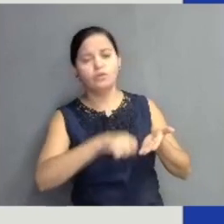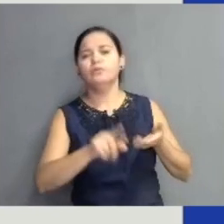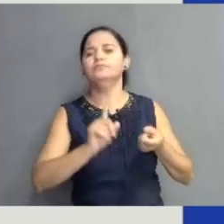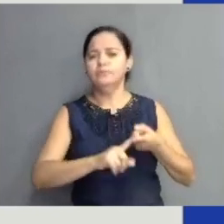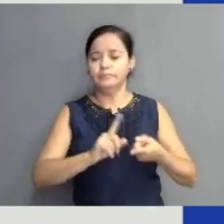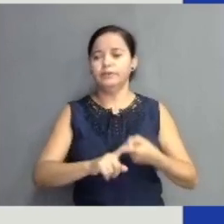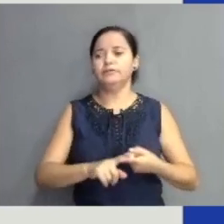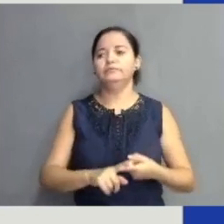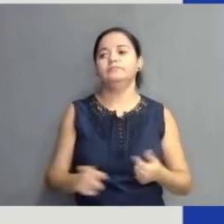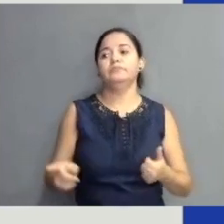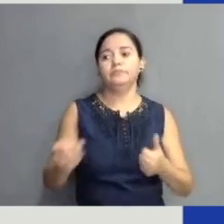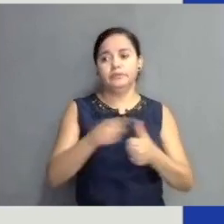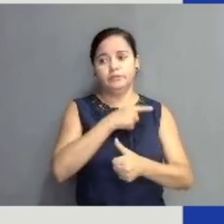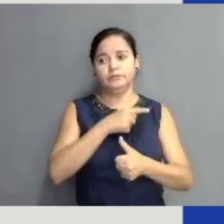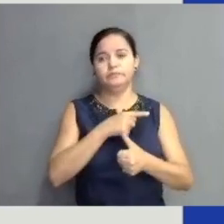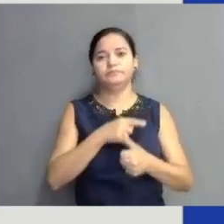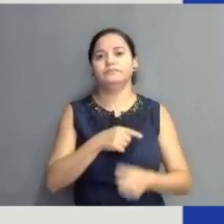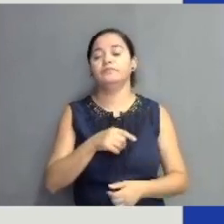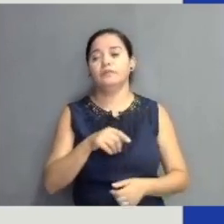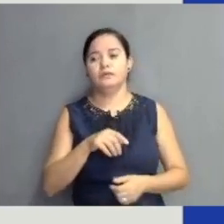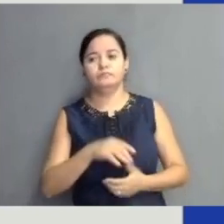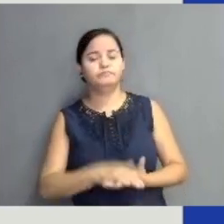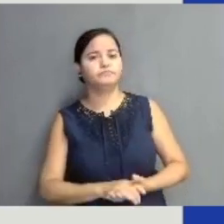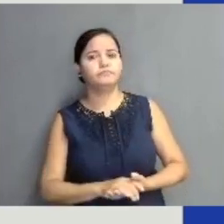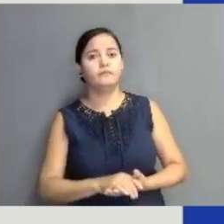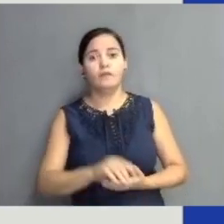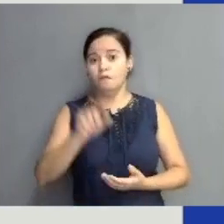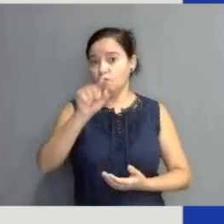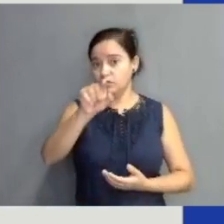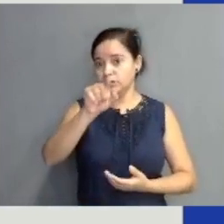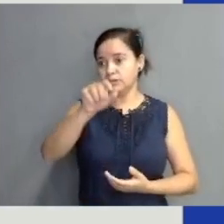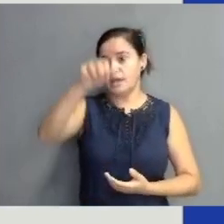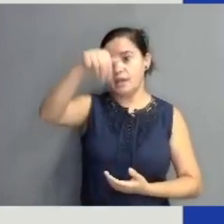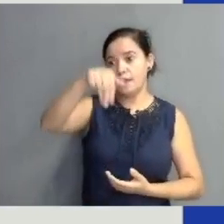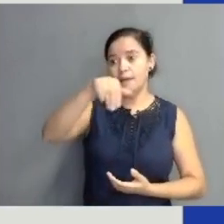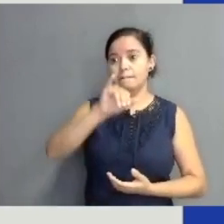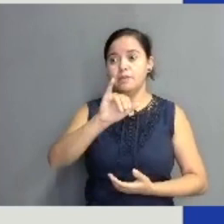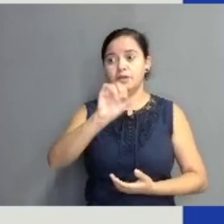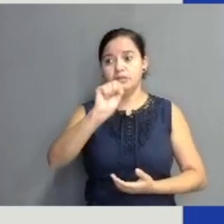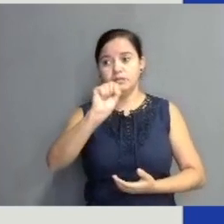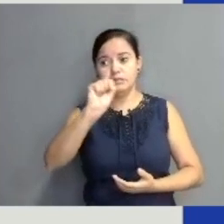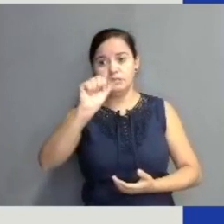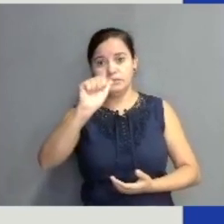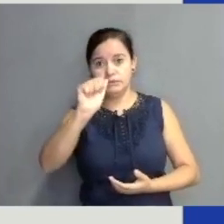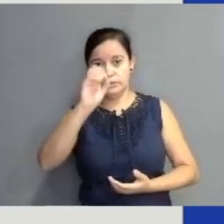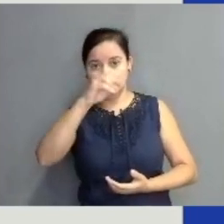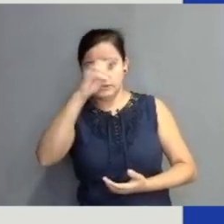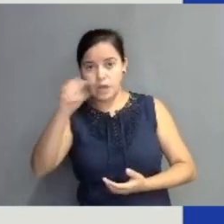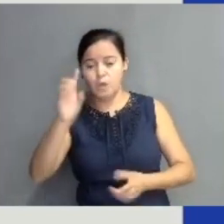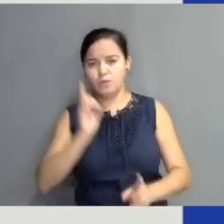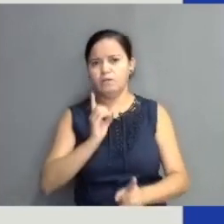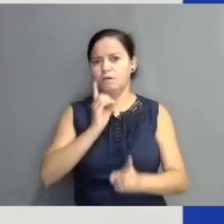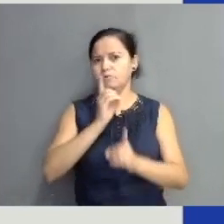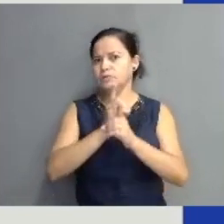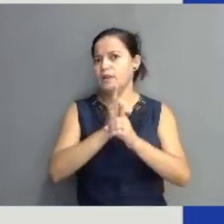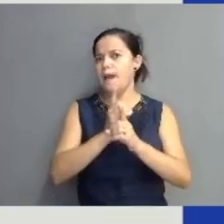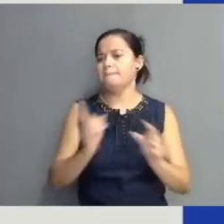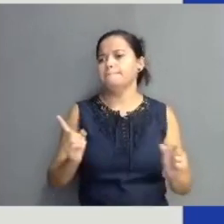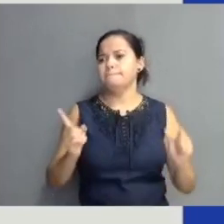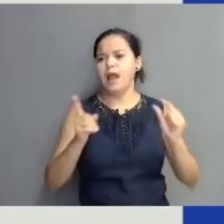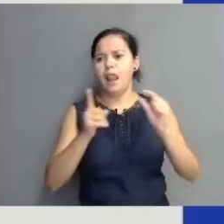1, sua missão é encontrar as palavras ou expressões-chave em torno das